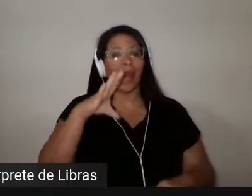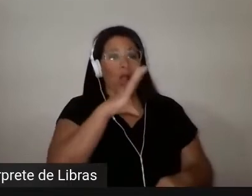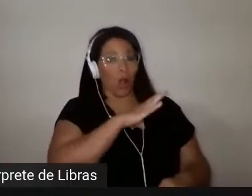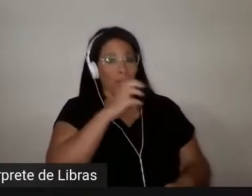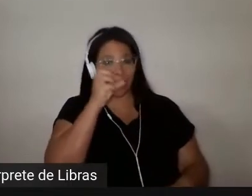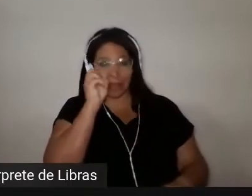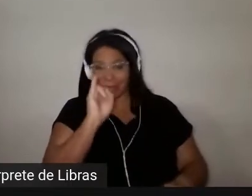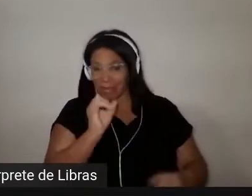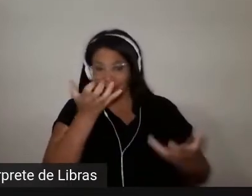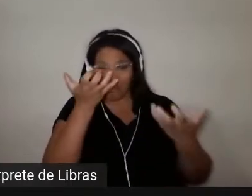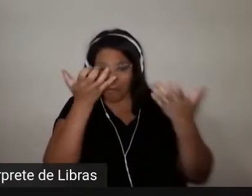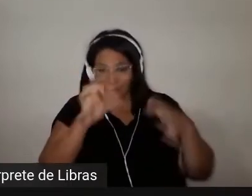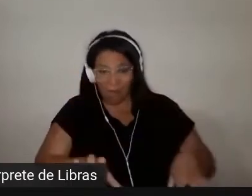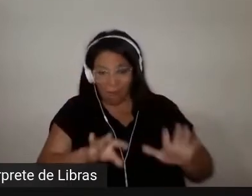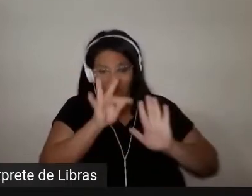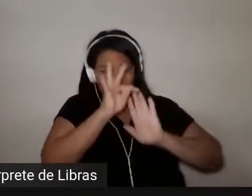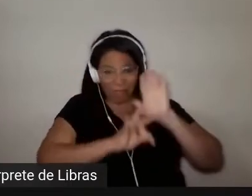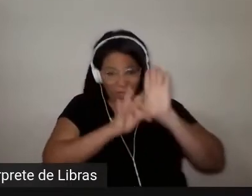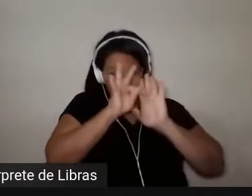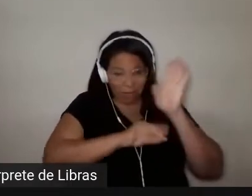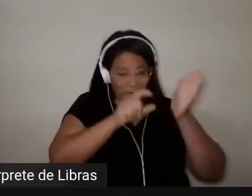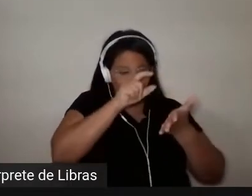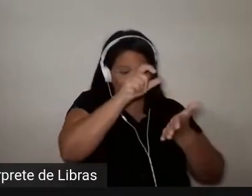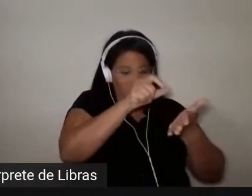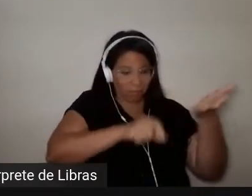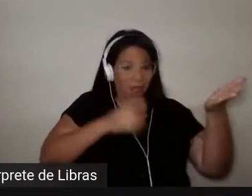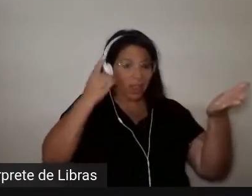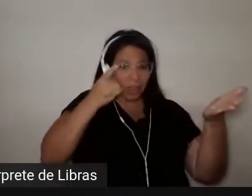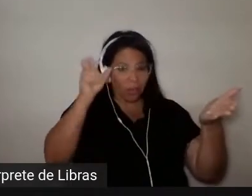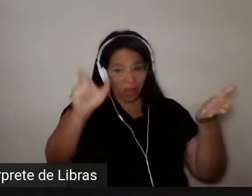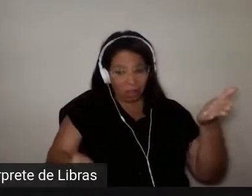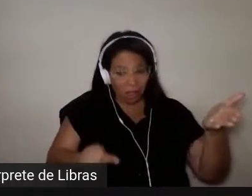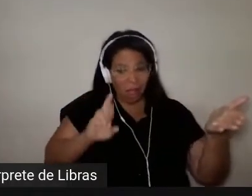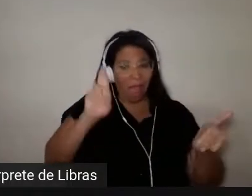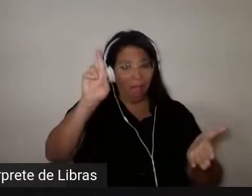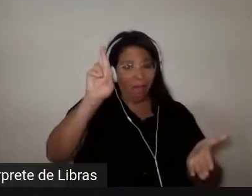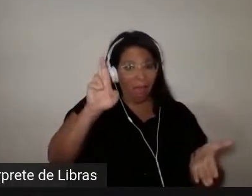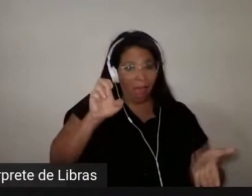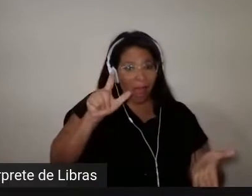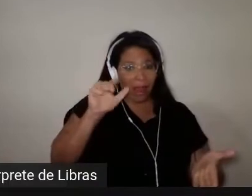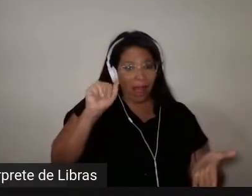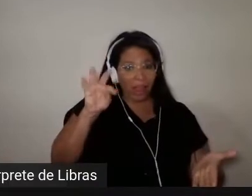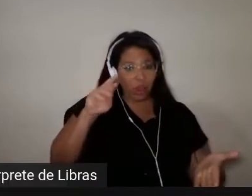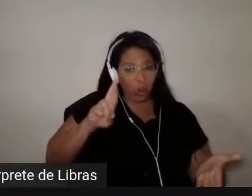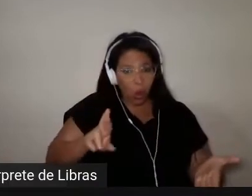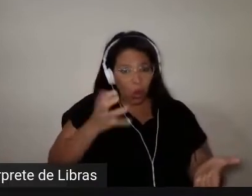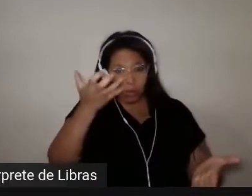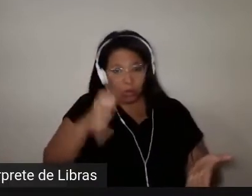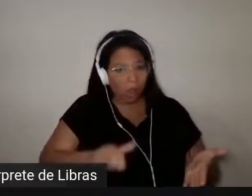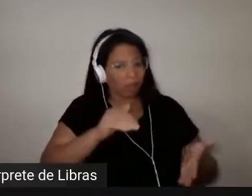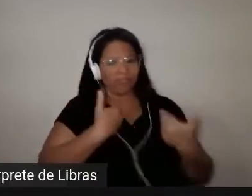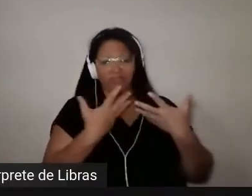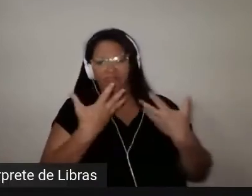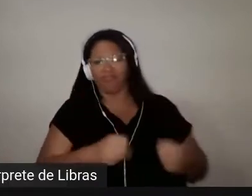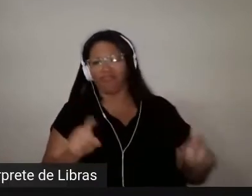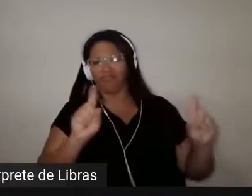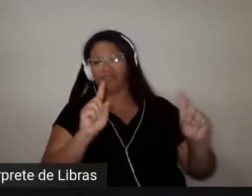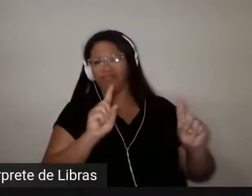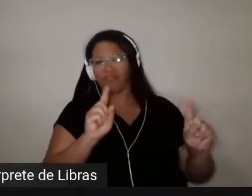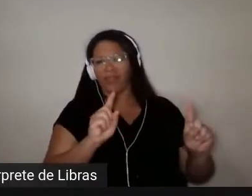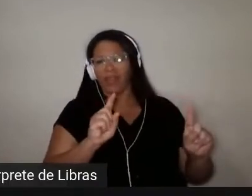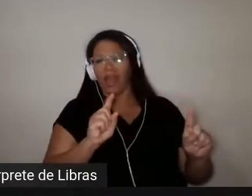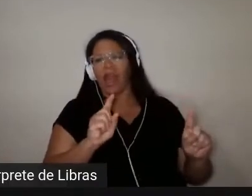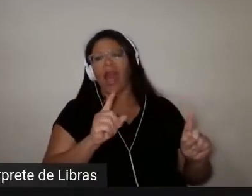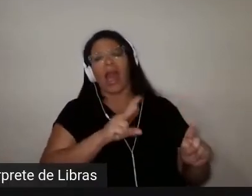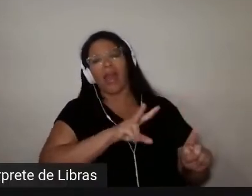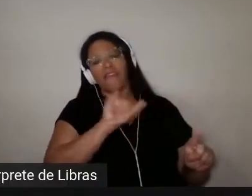quer o texto do relator, você pode rejeitar o texto do relator, né? Então, você rejeitaria o texto do relator e simplesmente a preferência